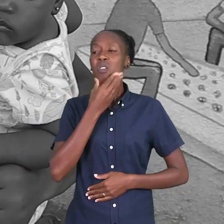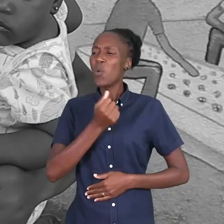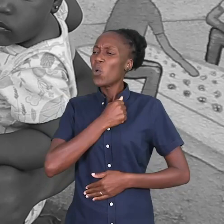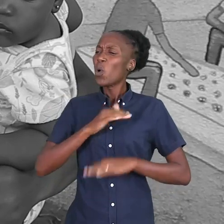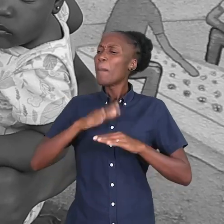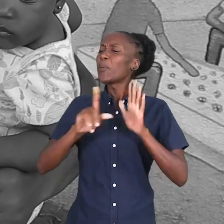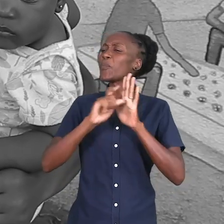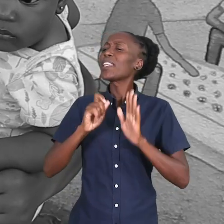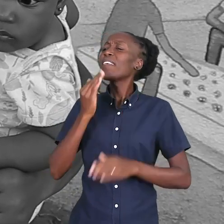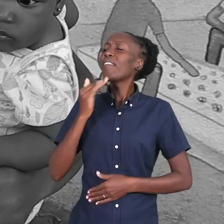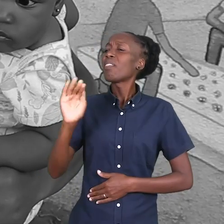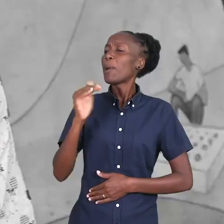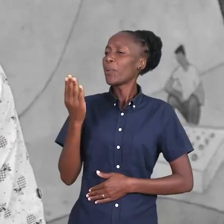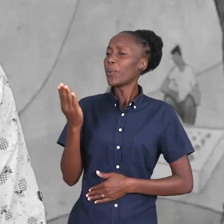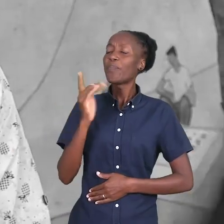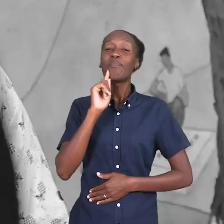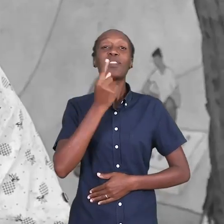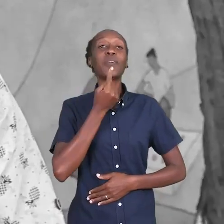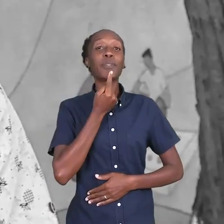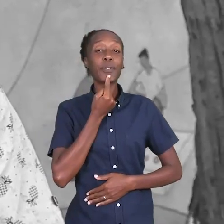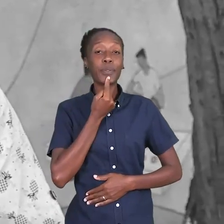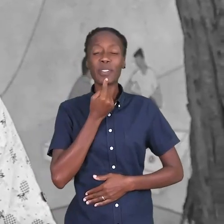Albazine, em quem é que te inspiras na tua zona?